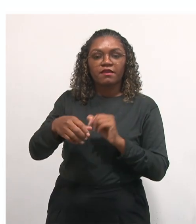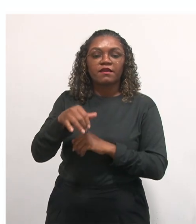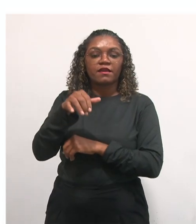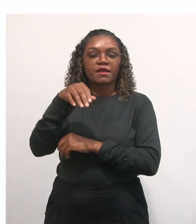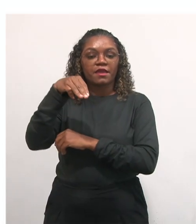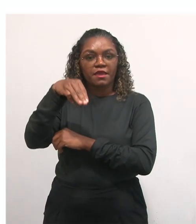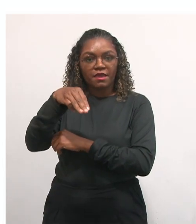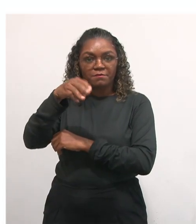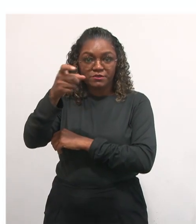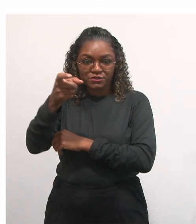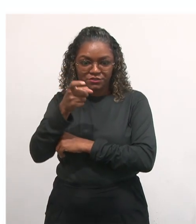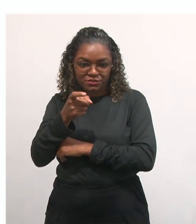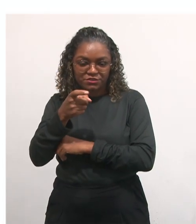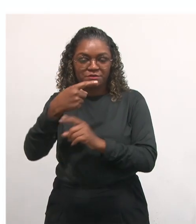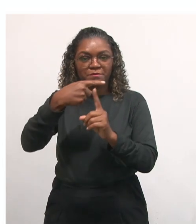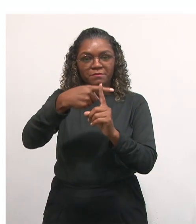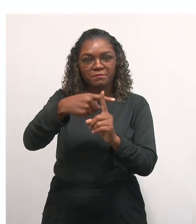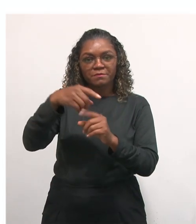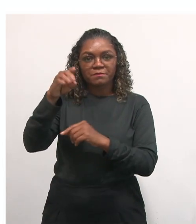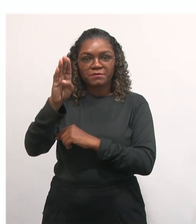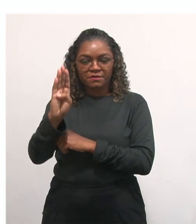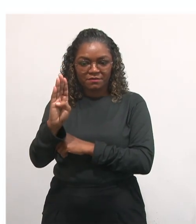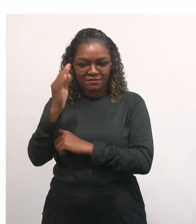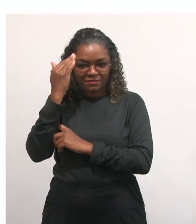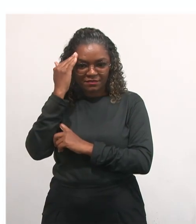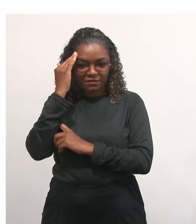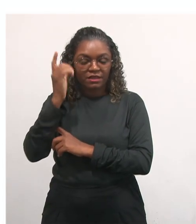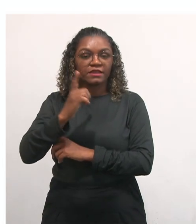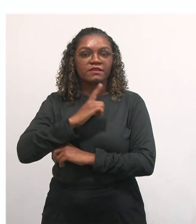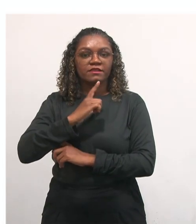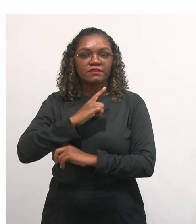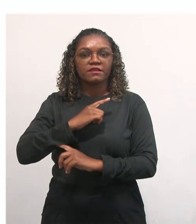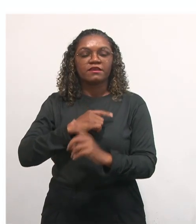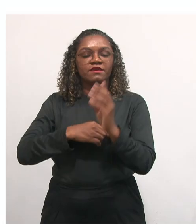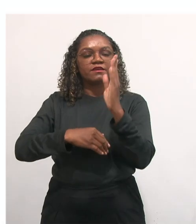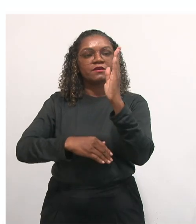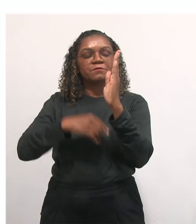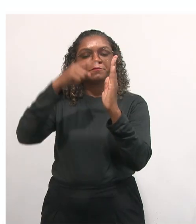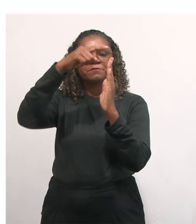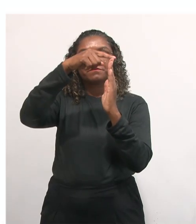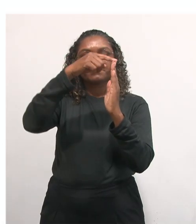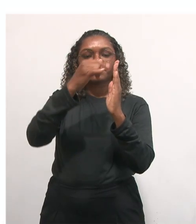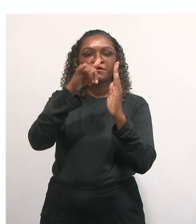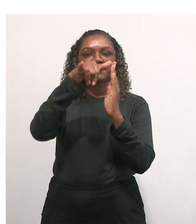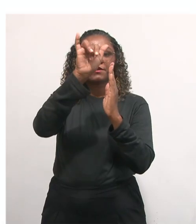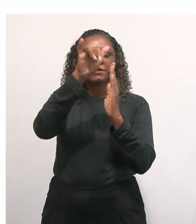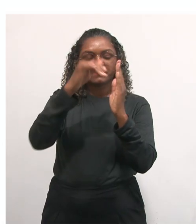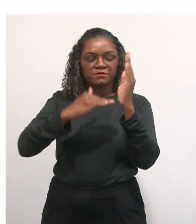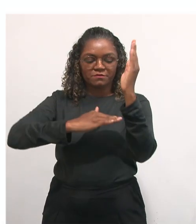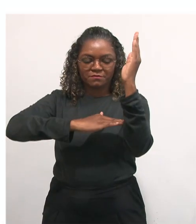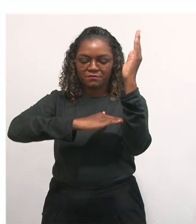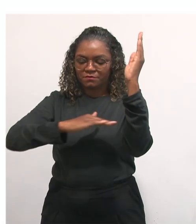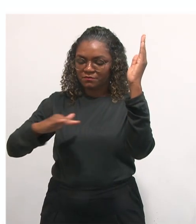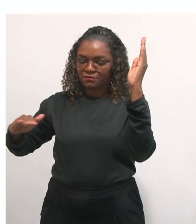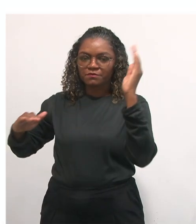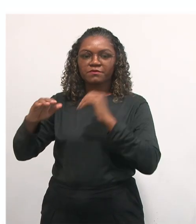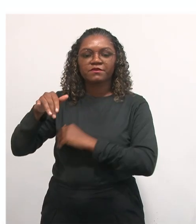Nós temos o eixo x e o eixo y. Pronto. Essa é a regressão linear que define